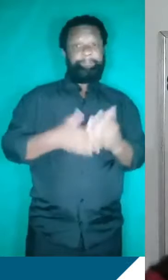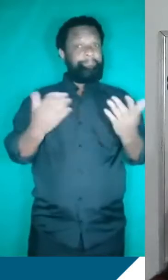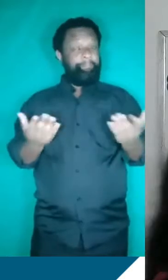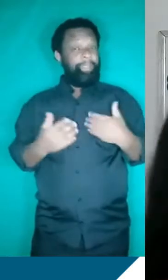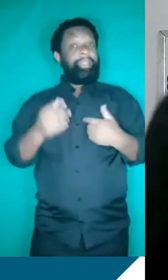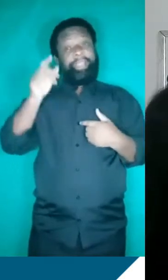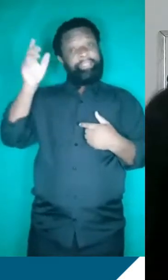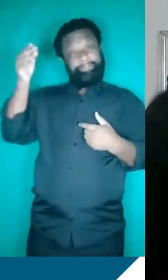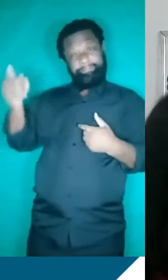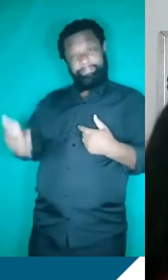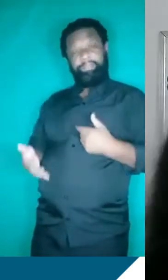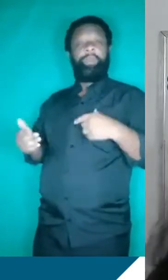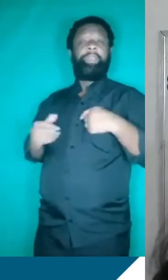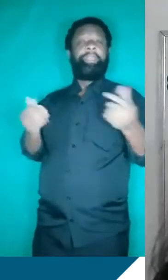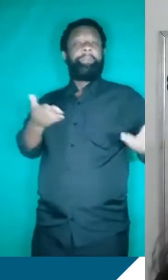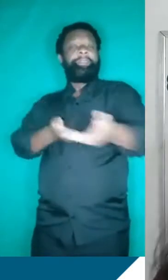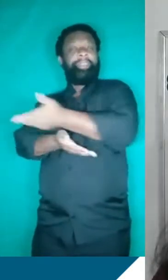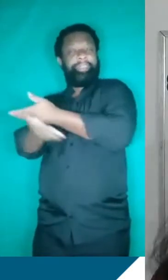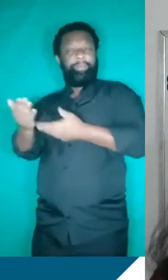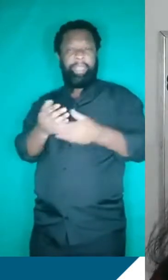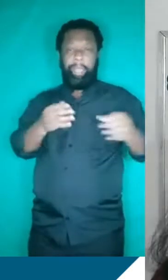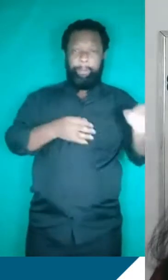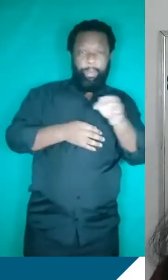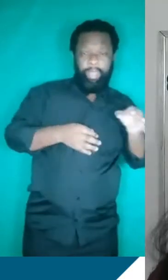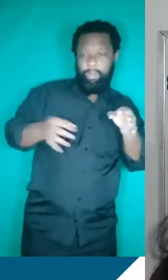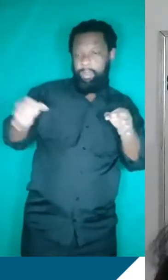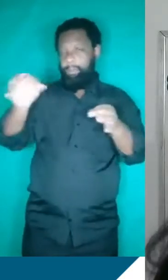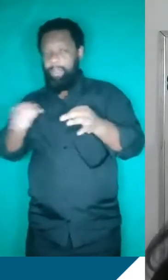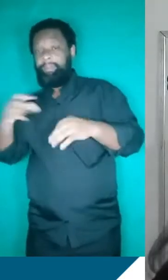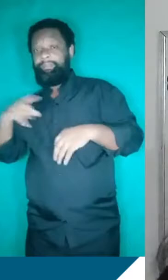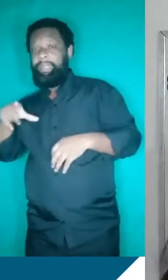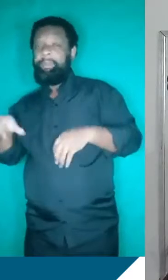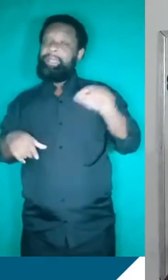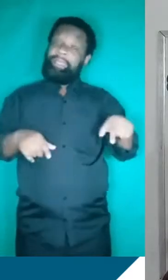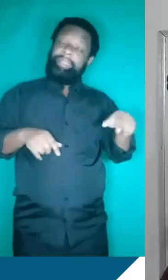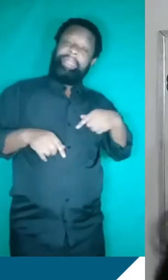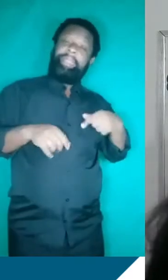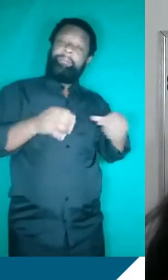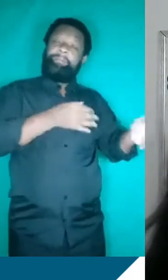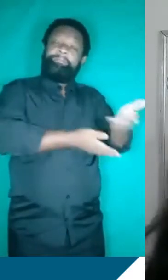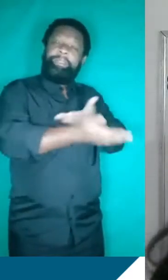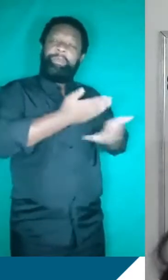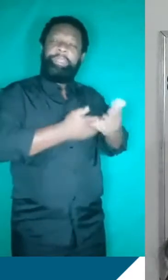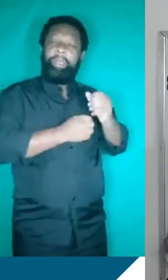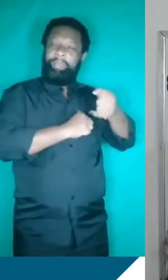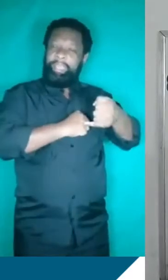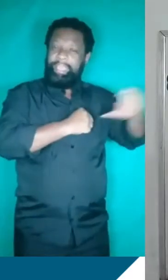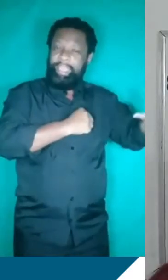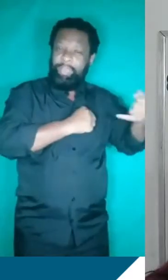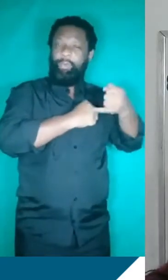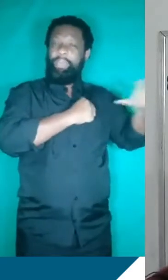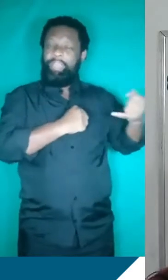bem? Então, nesses casos aqui, nós temos interações entre moléculas e, nesse caso, nós temos interações